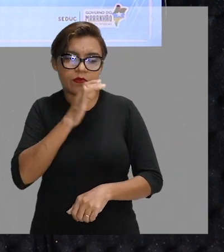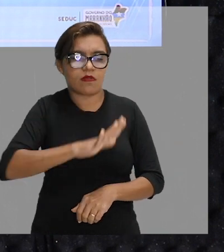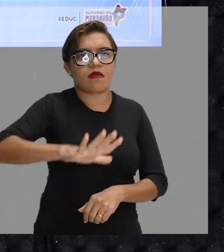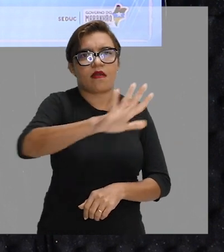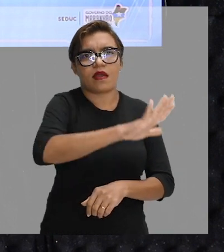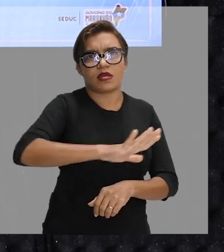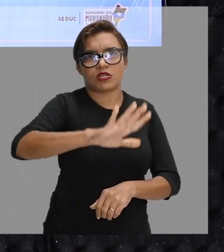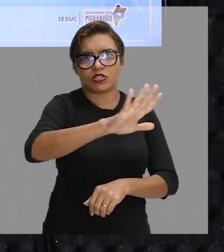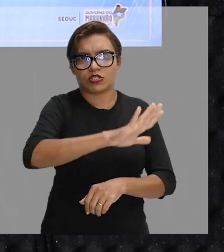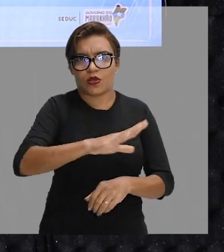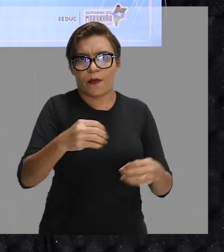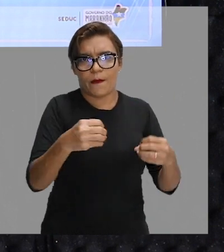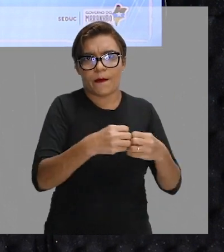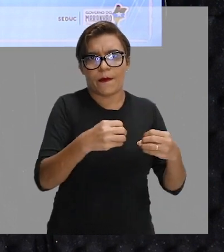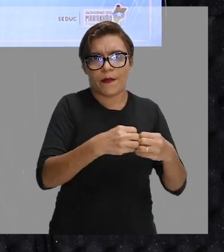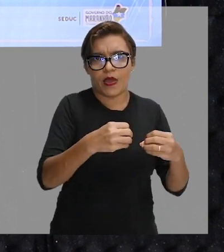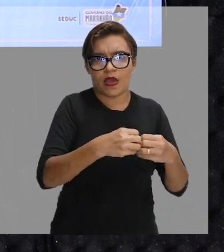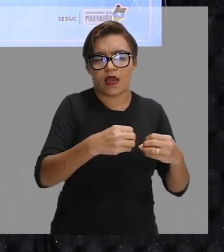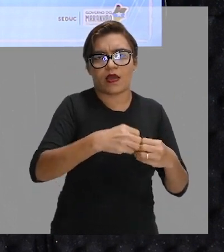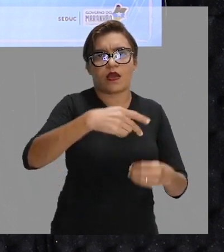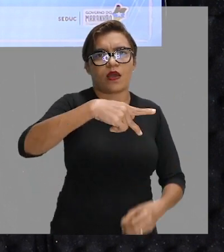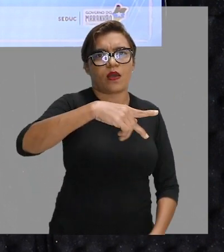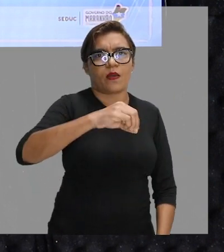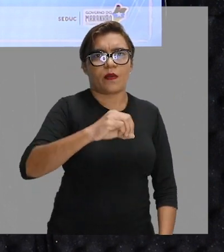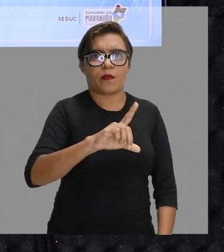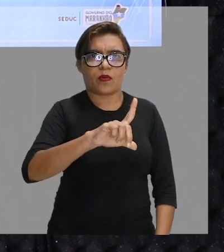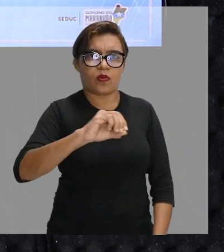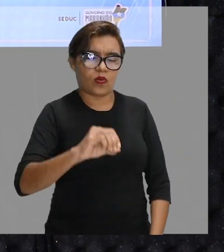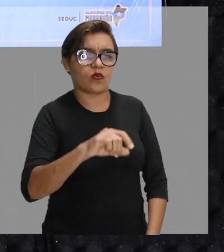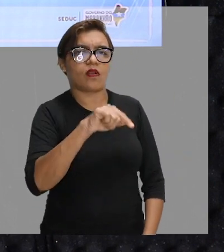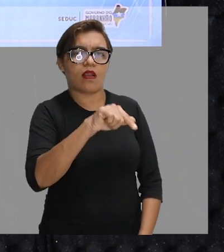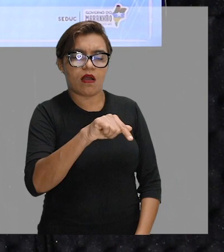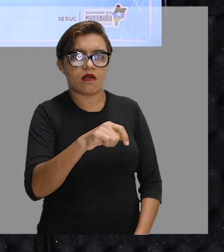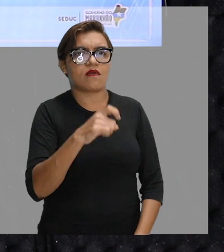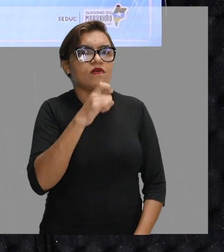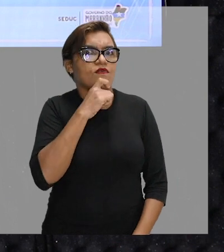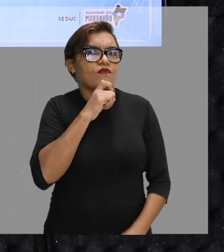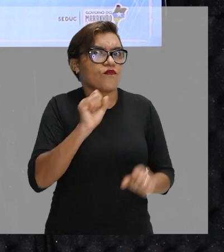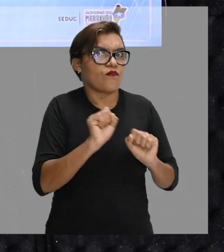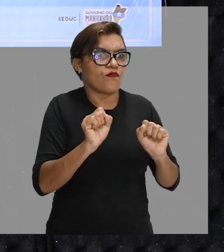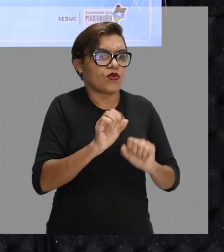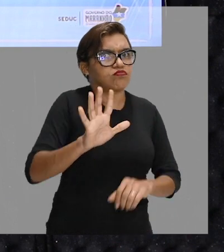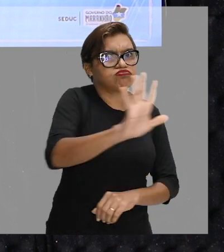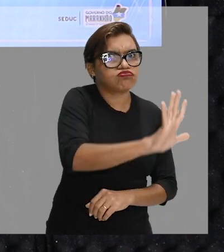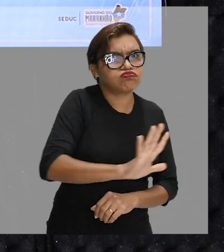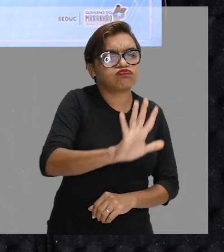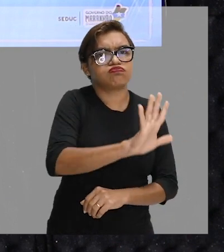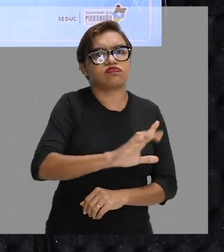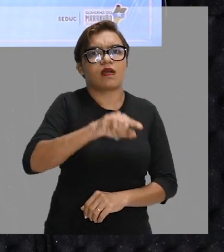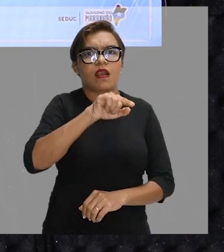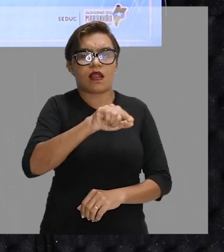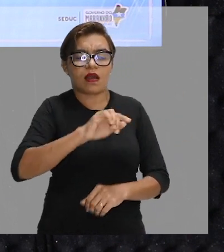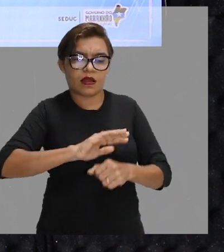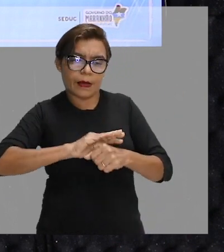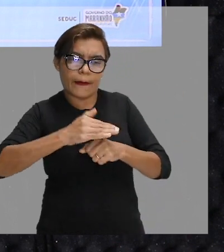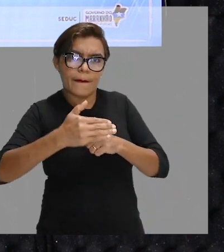dos polos, que sabemos que são regiões muito frias, né, a camada de gelo que acontece, que se